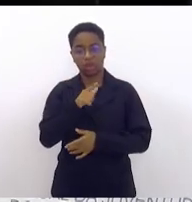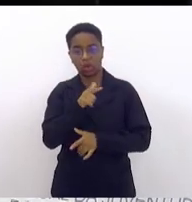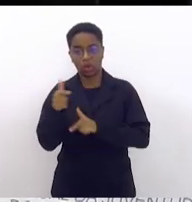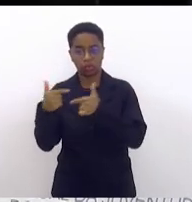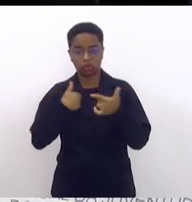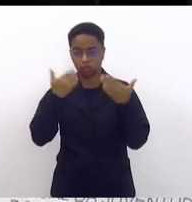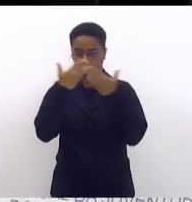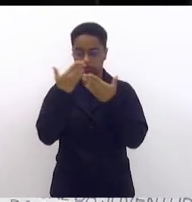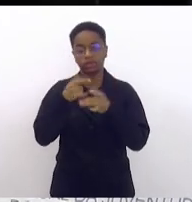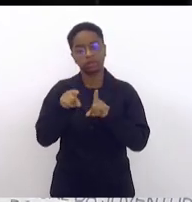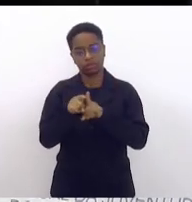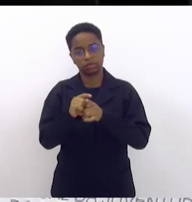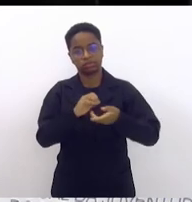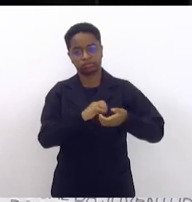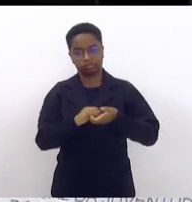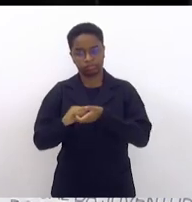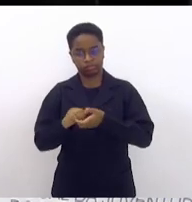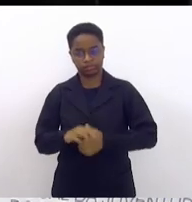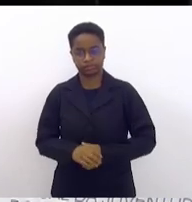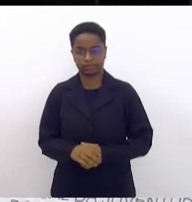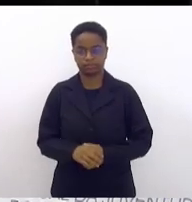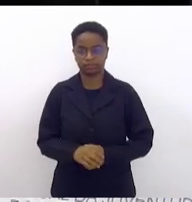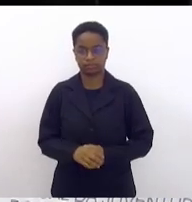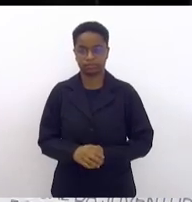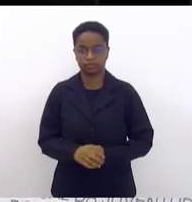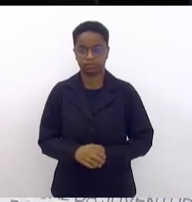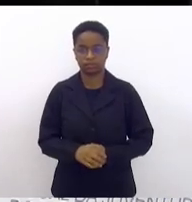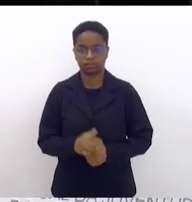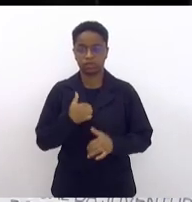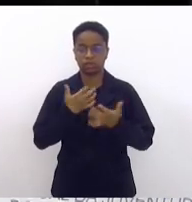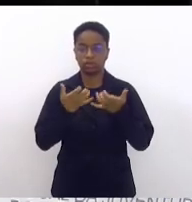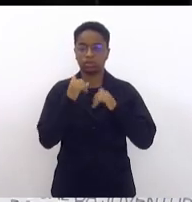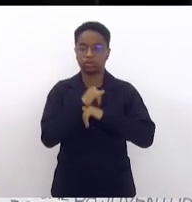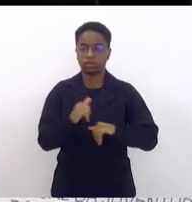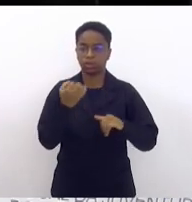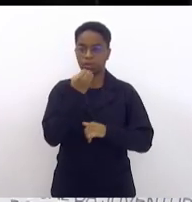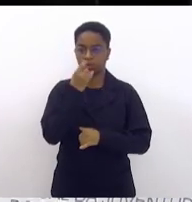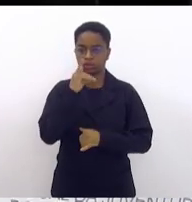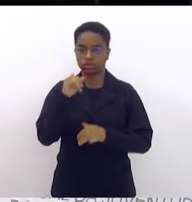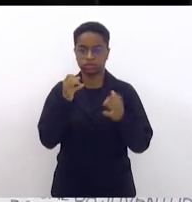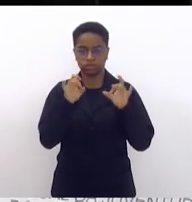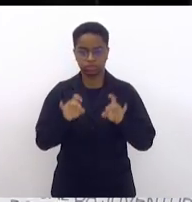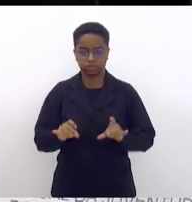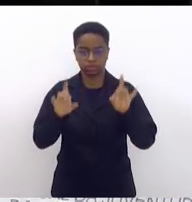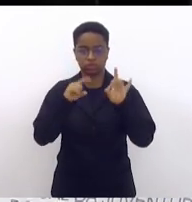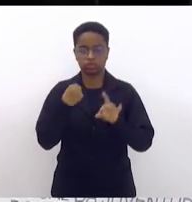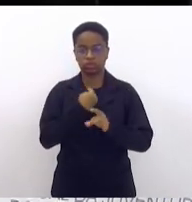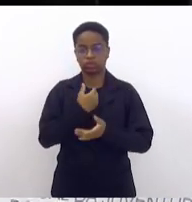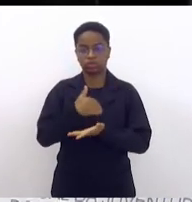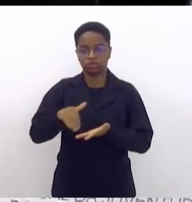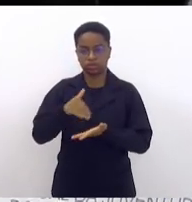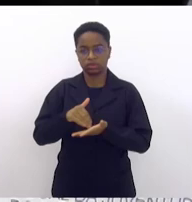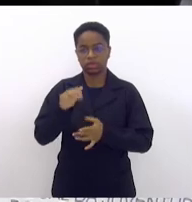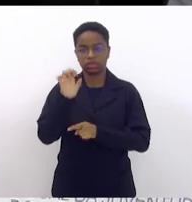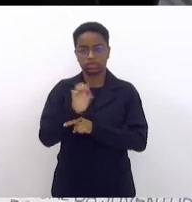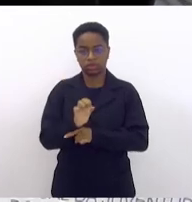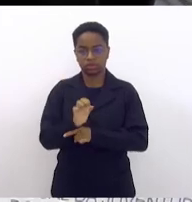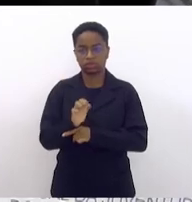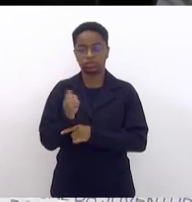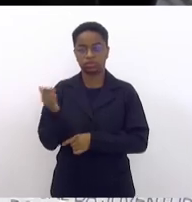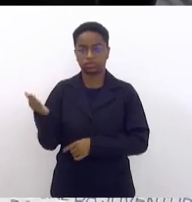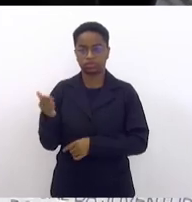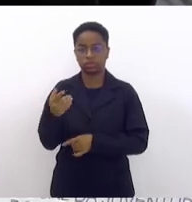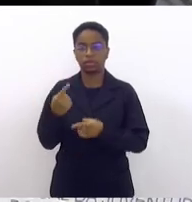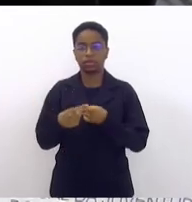contemplado eh queria dar um bom dia super especial pro nosso secretário de estado esquerdo que